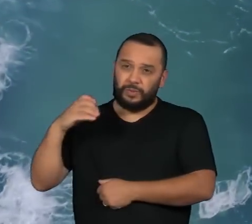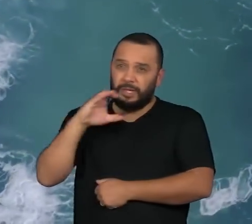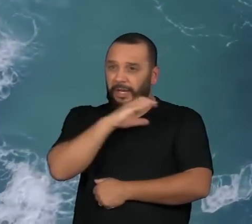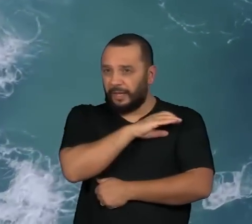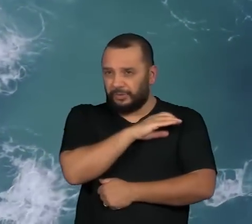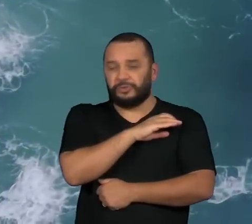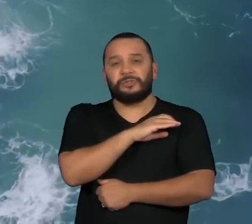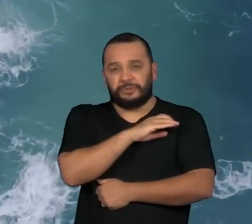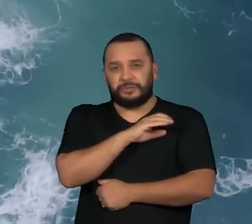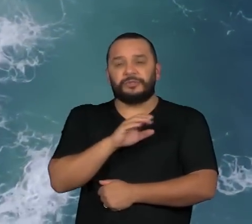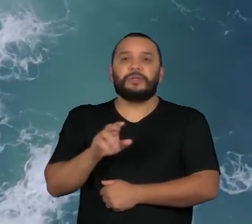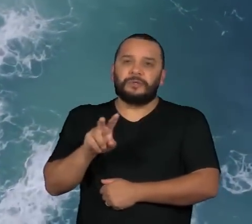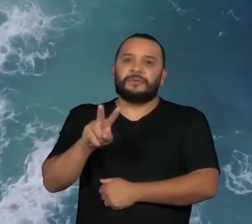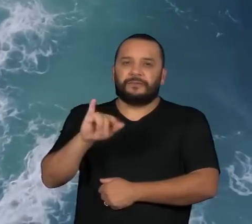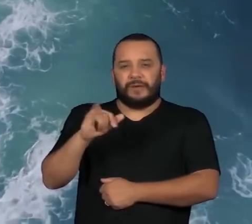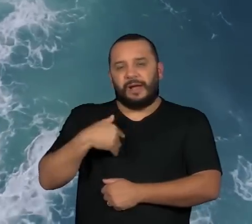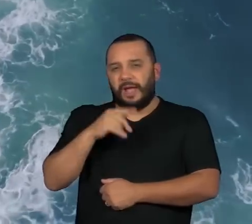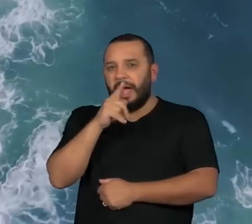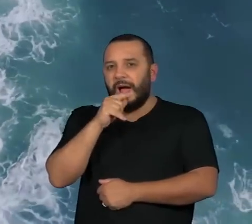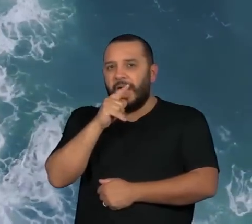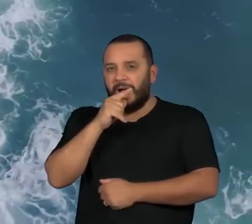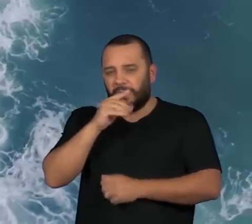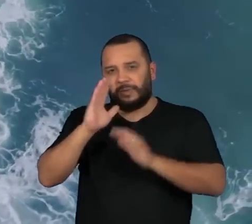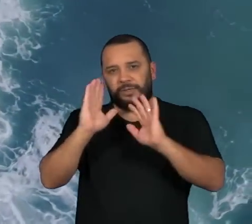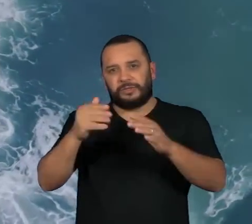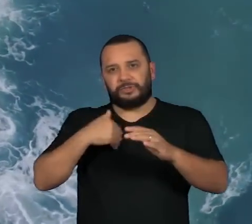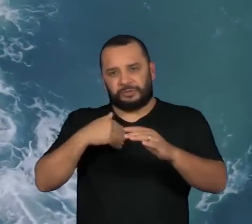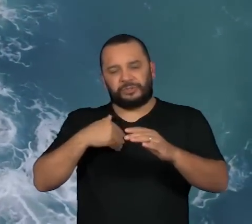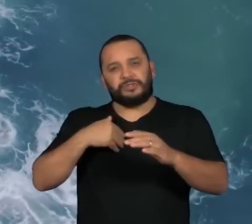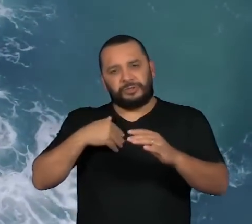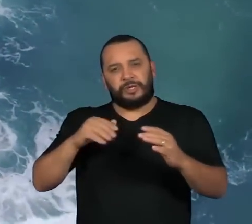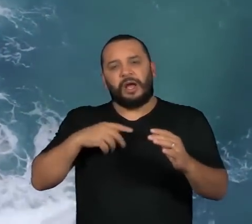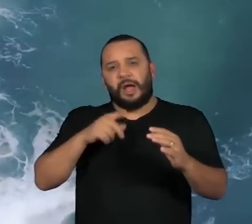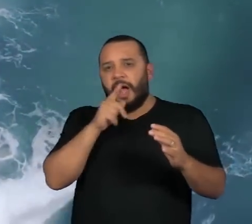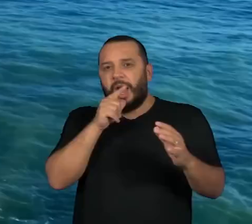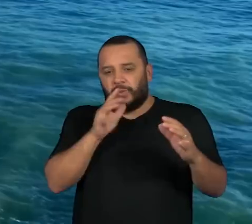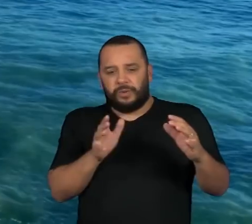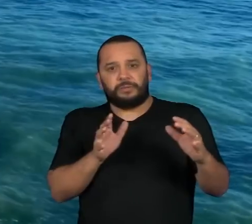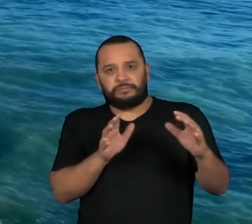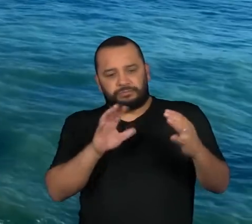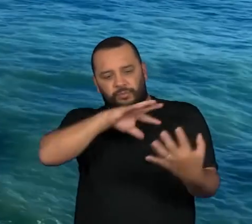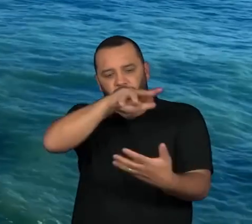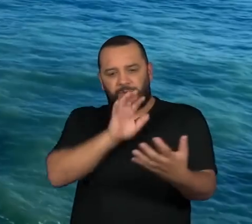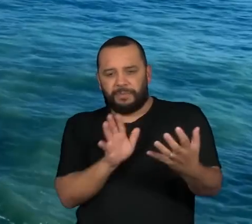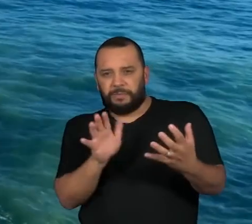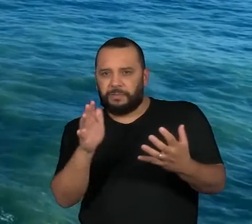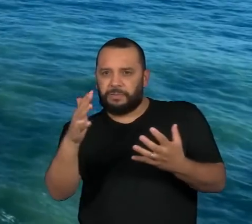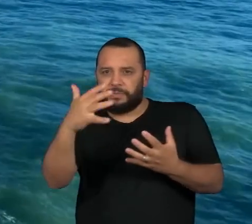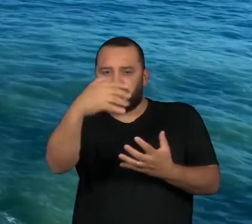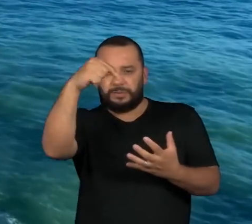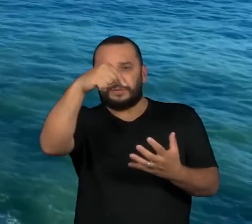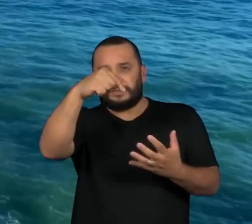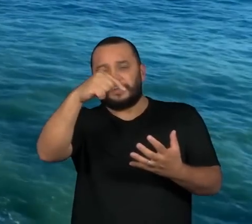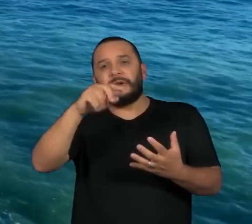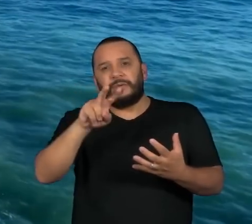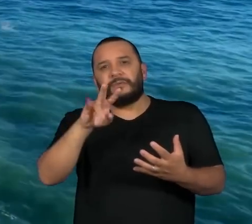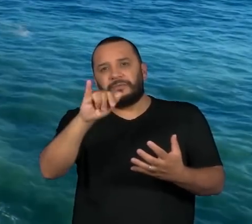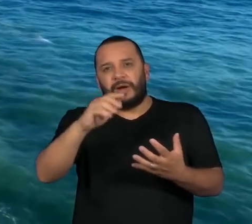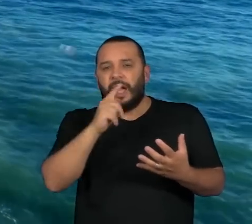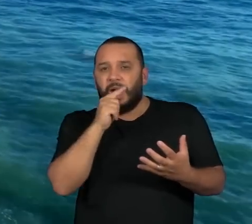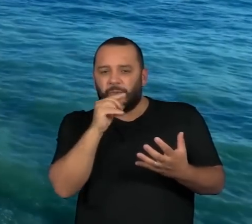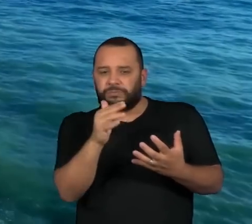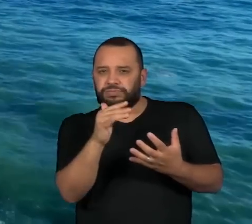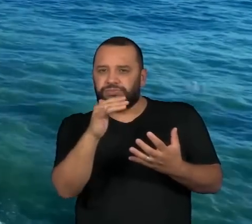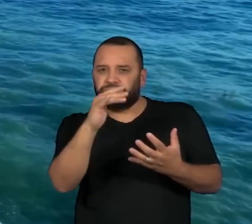da circulação das águas do Oceano Atlântico Norte até o fim do século XXI, um processo que afetará o clima na Terra.